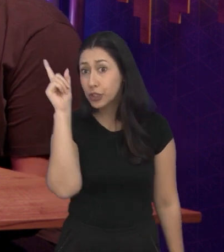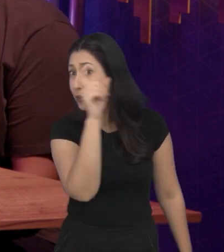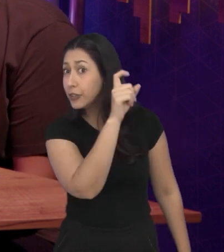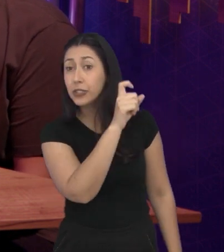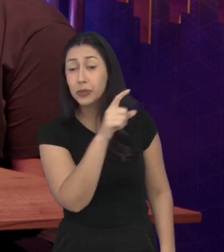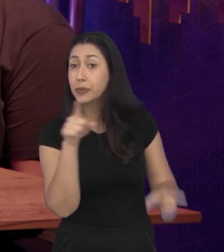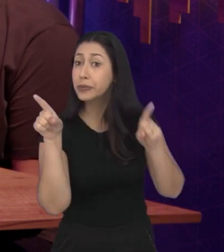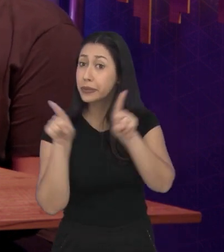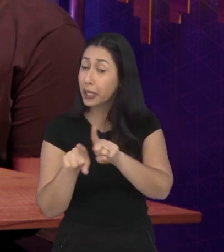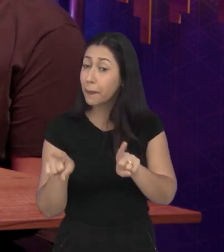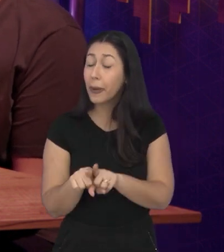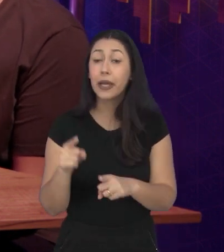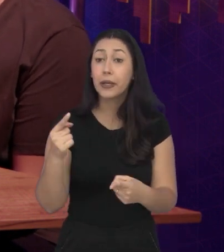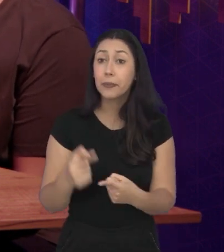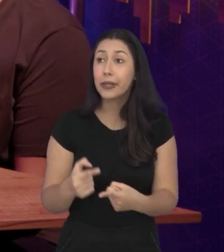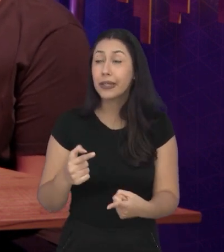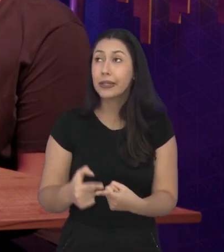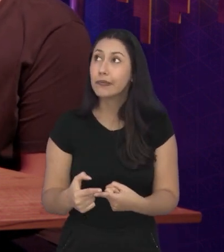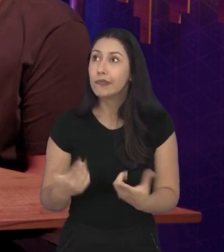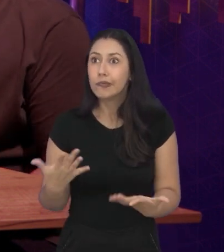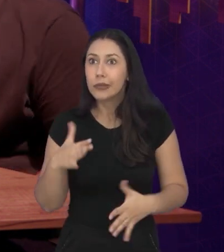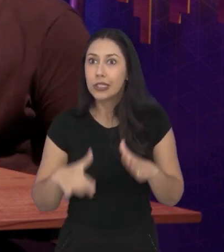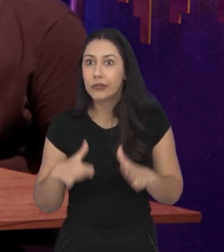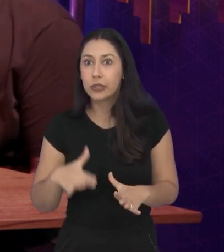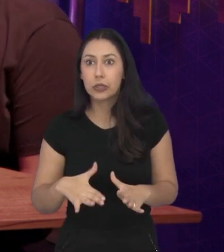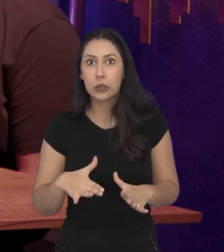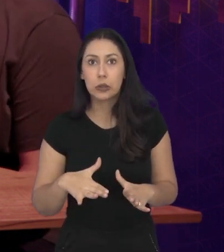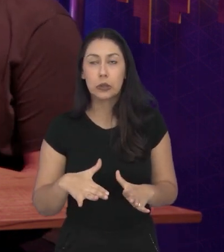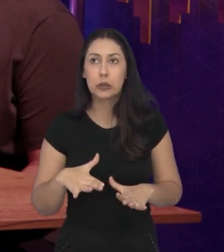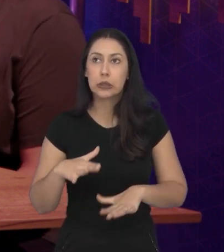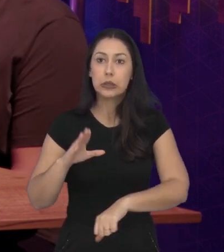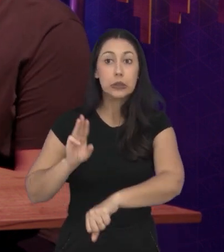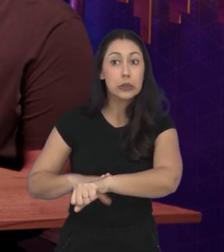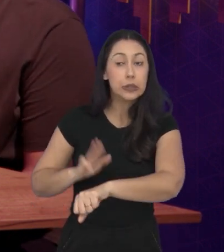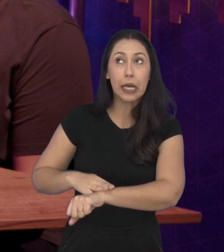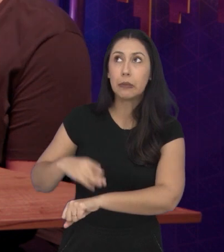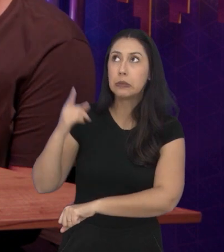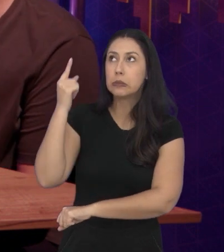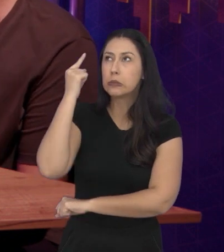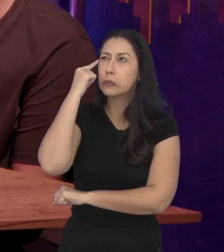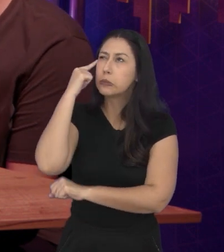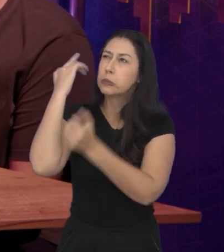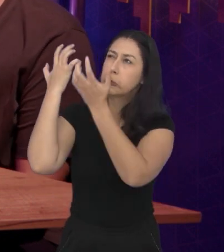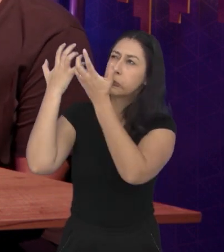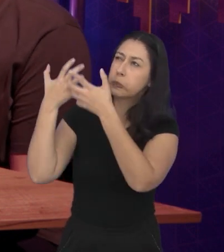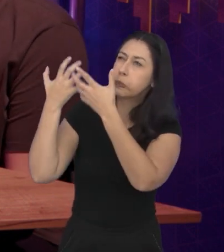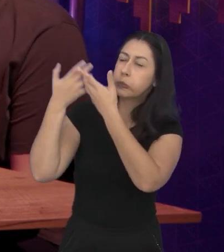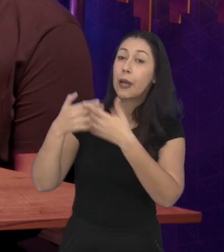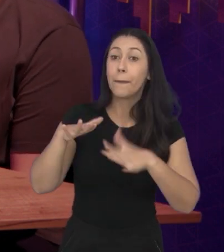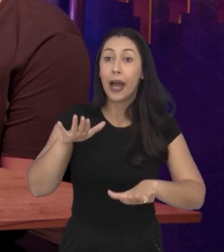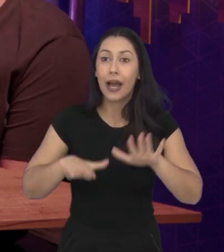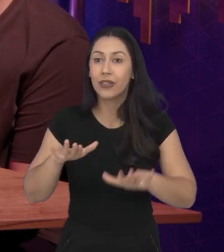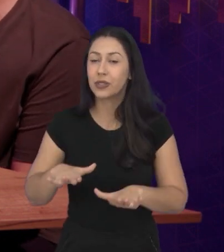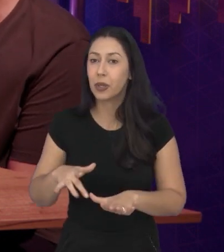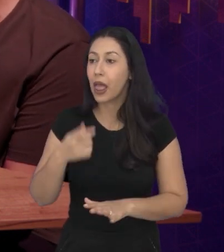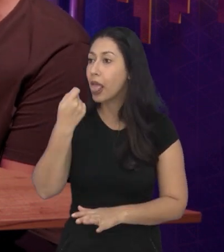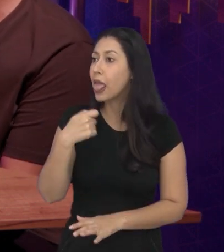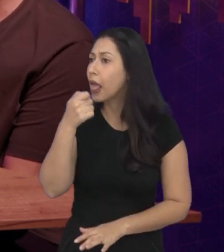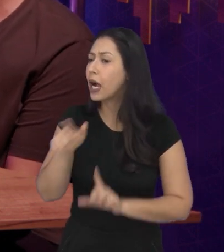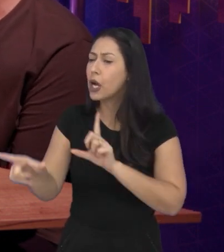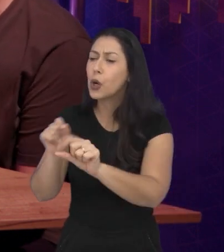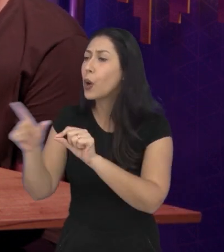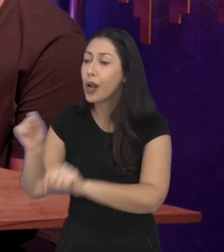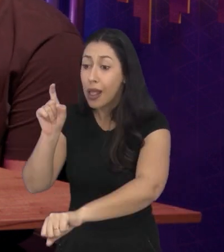tão difíceis quanto as outras, porque nas maiores a gente até tem um tempo maior para pensar, né? E quando a gente vê essas pequenas, sabor